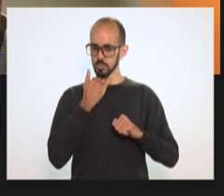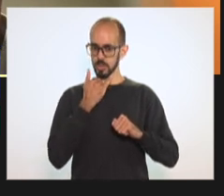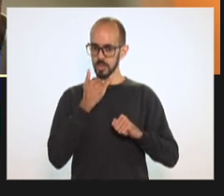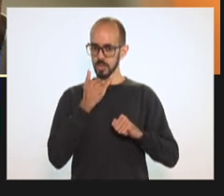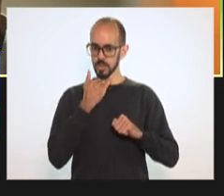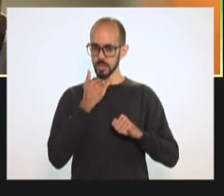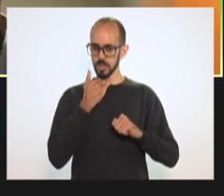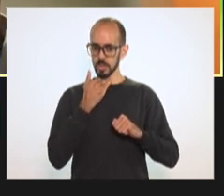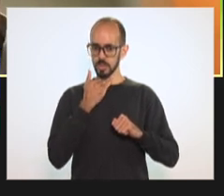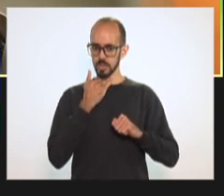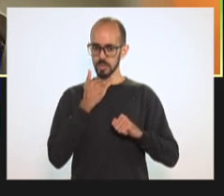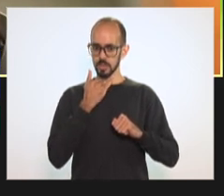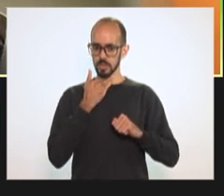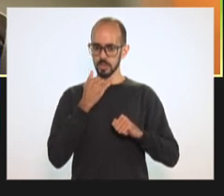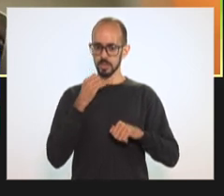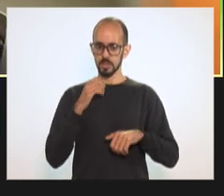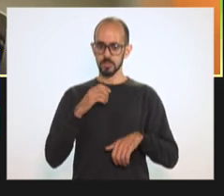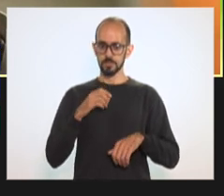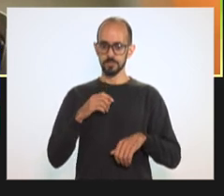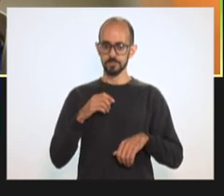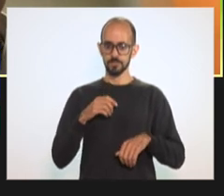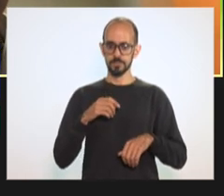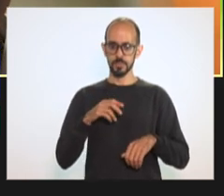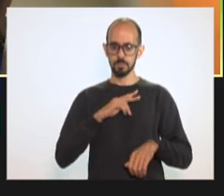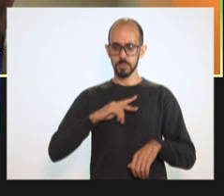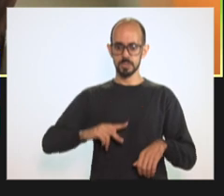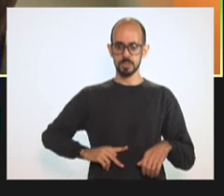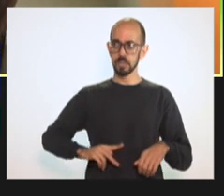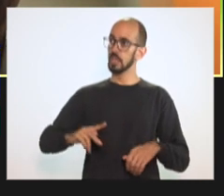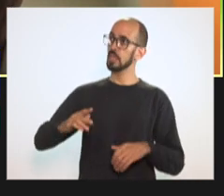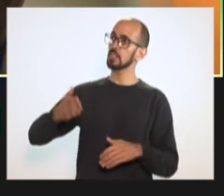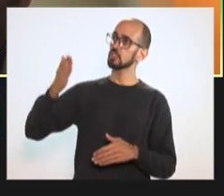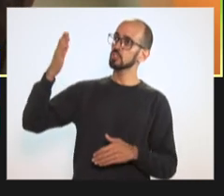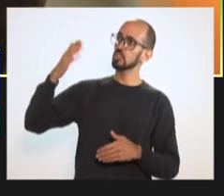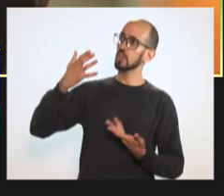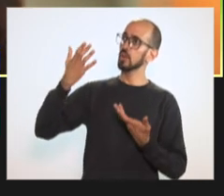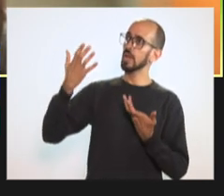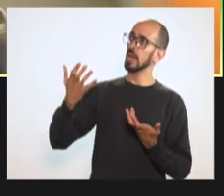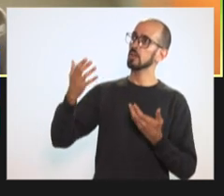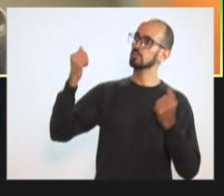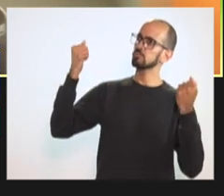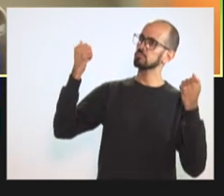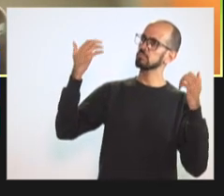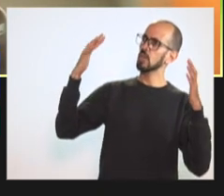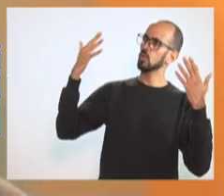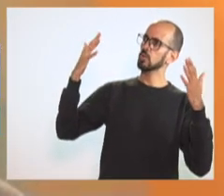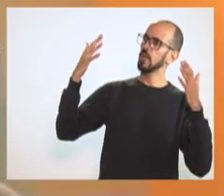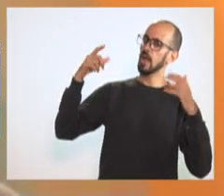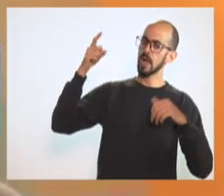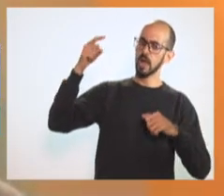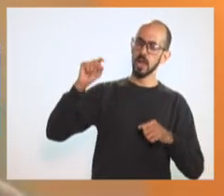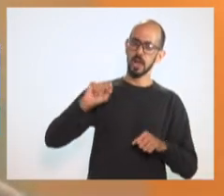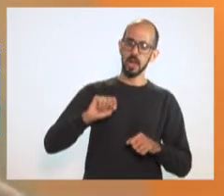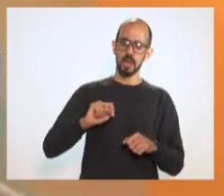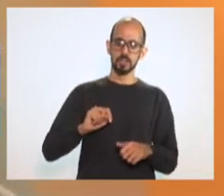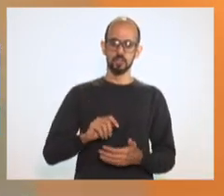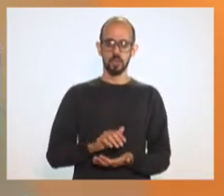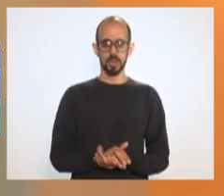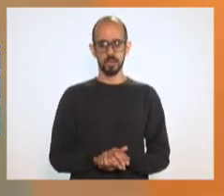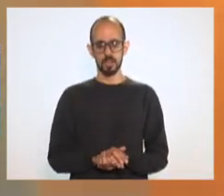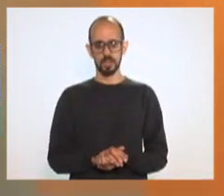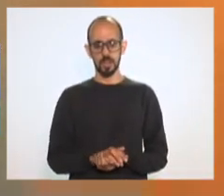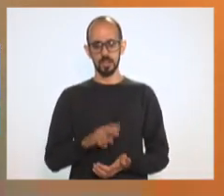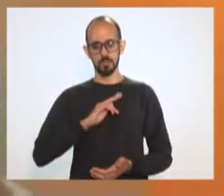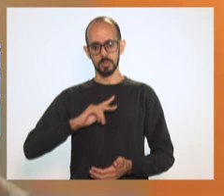presidente de acordo eu quero saudar a vossa excelência que preside o expediente final deputado Sérgio Jornal saudar os